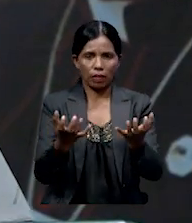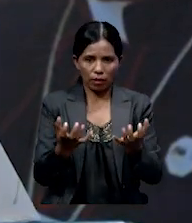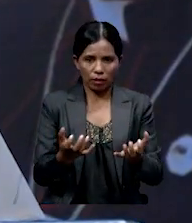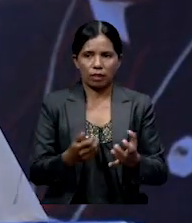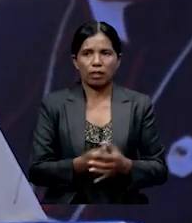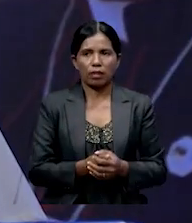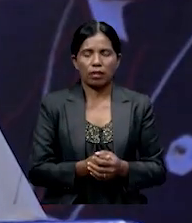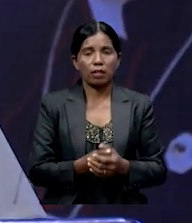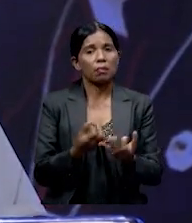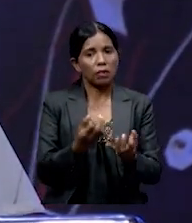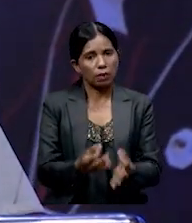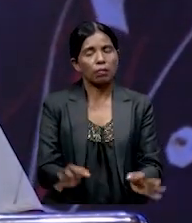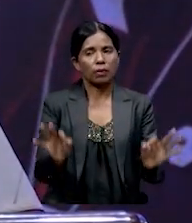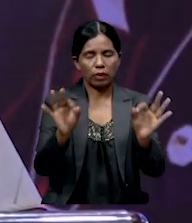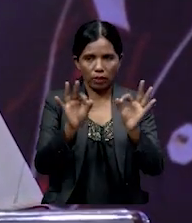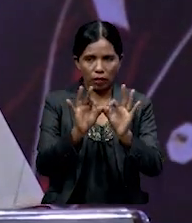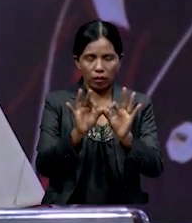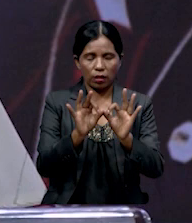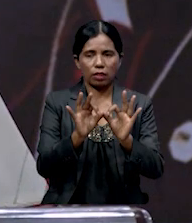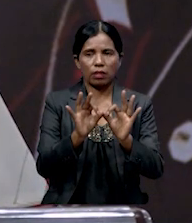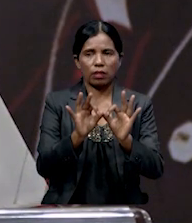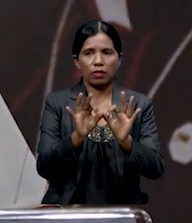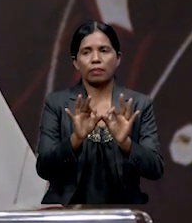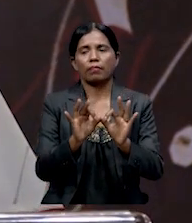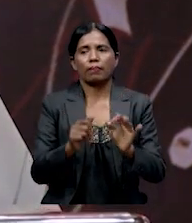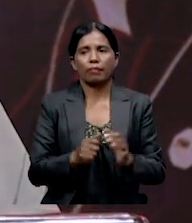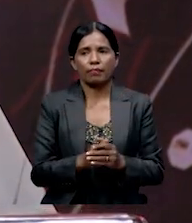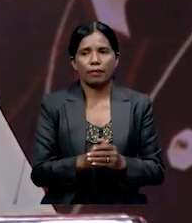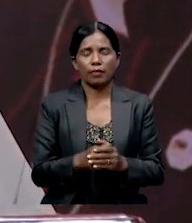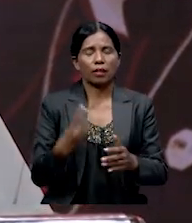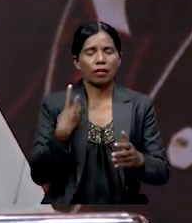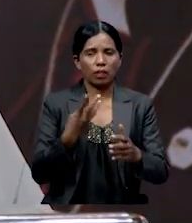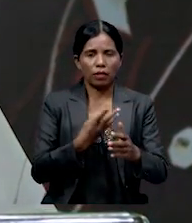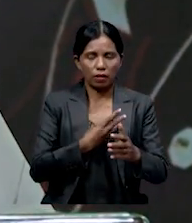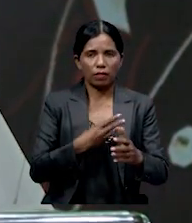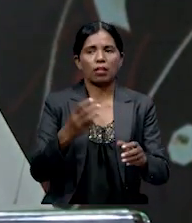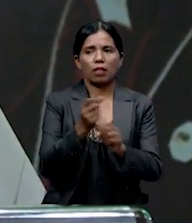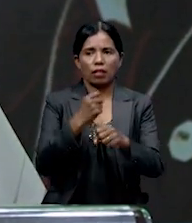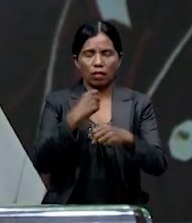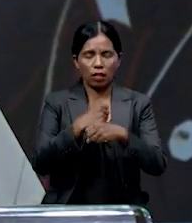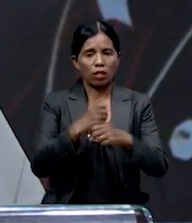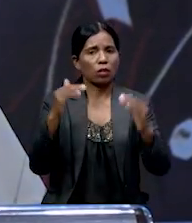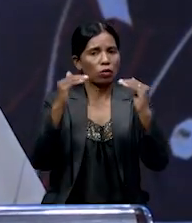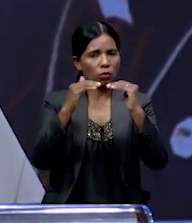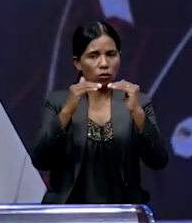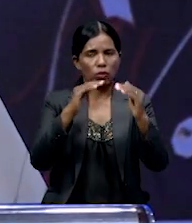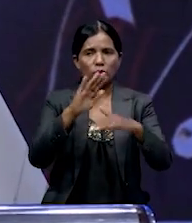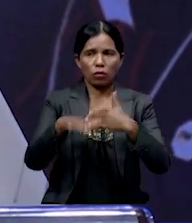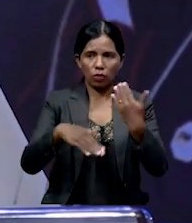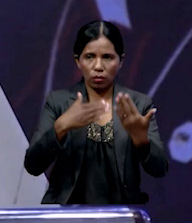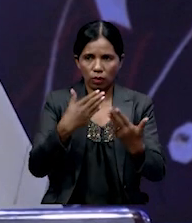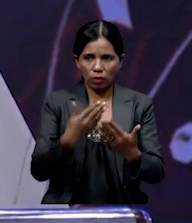Mais importante é essa linha de união entre todos e que todos